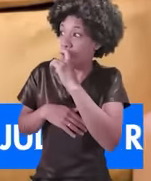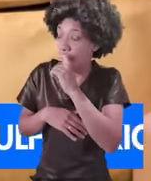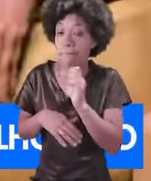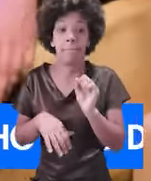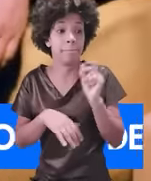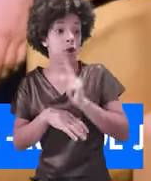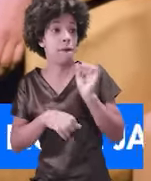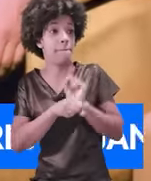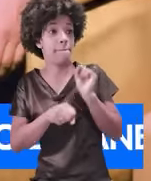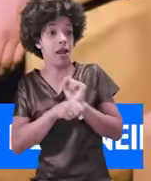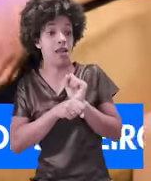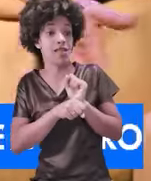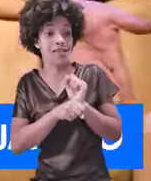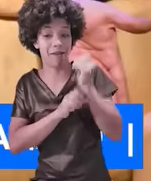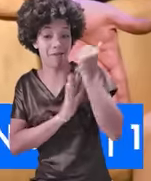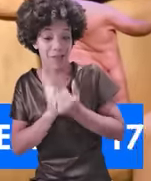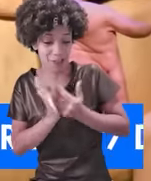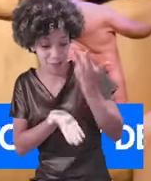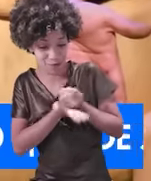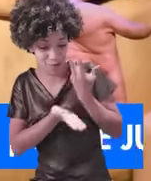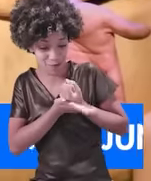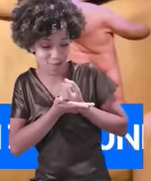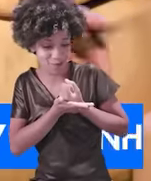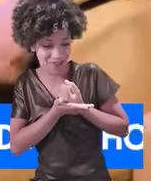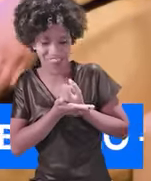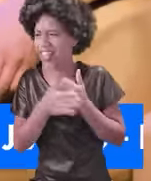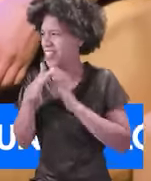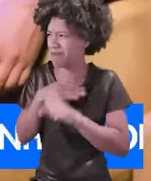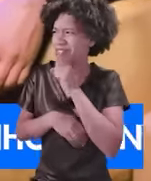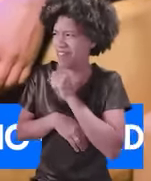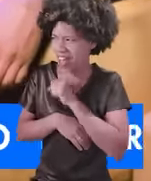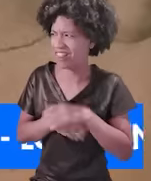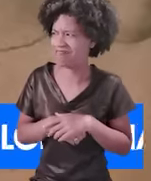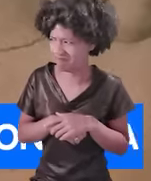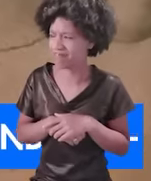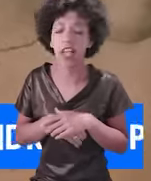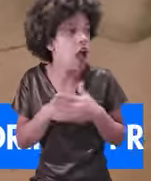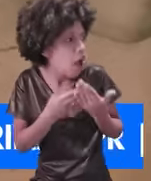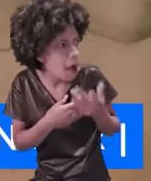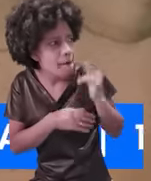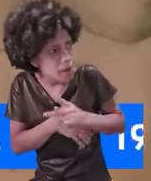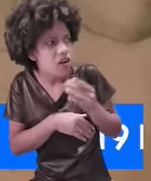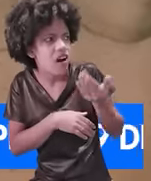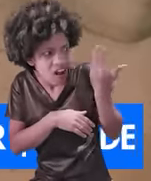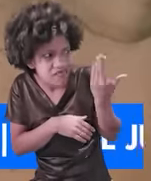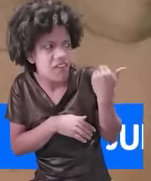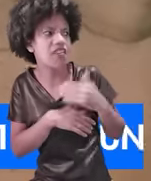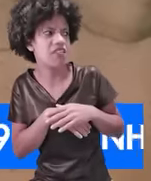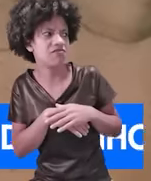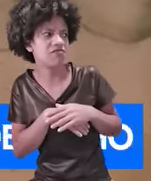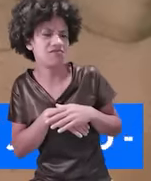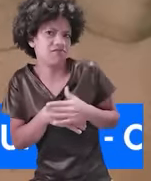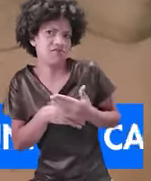for lá Pera aí que eu vou baixar o doce eu tenho presa antiga pô é muito antigo então assim o